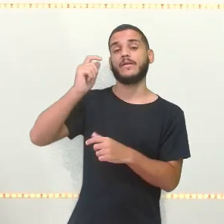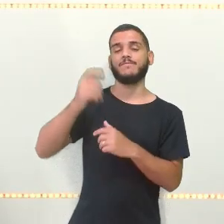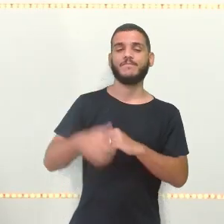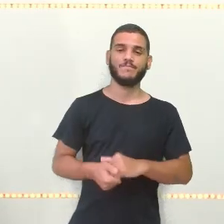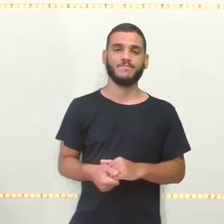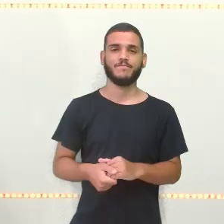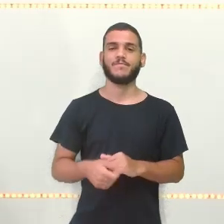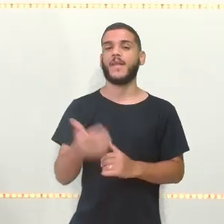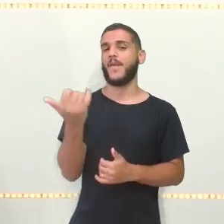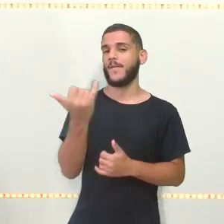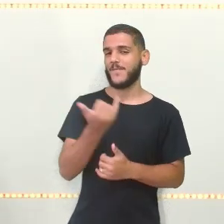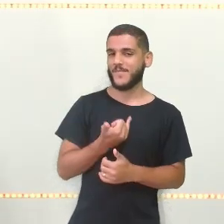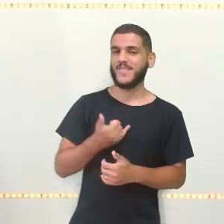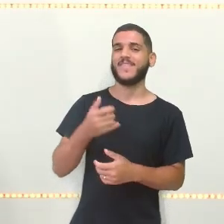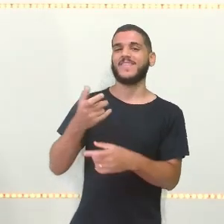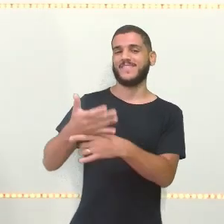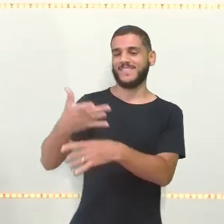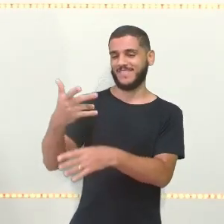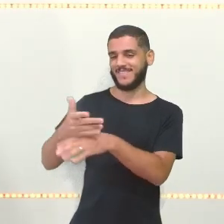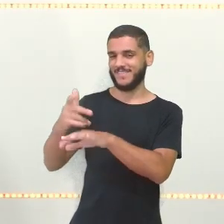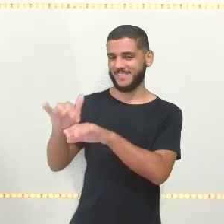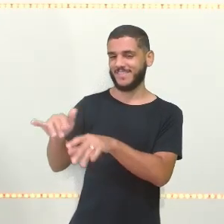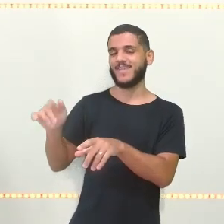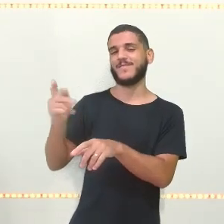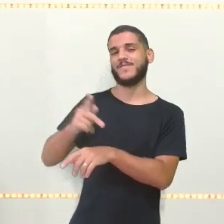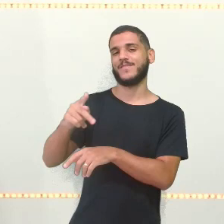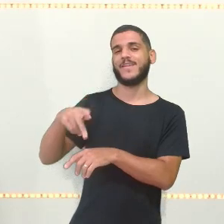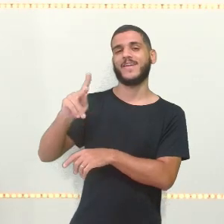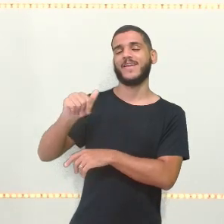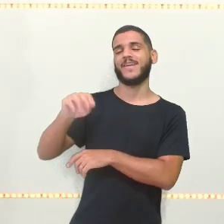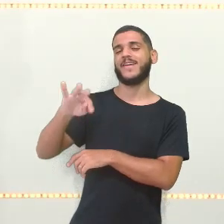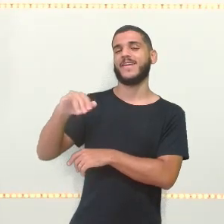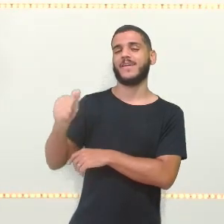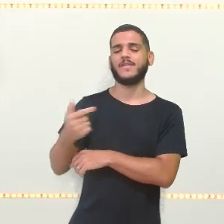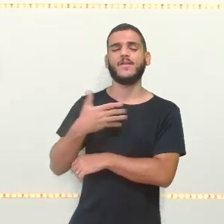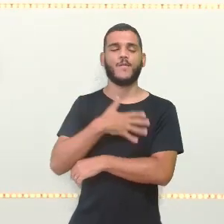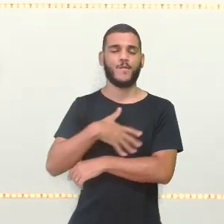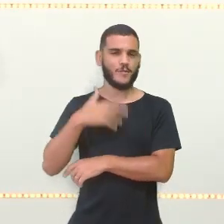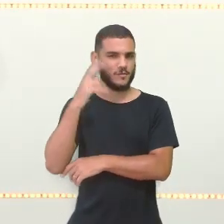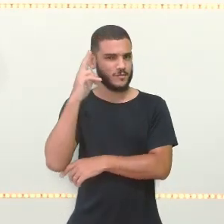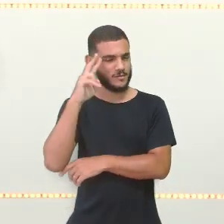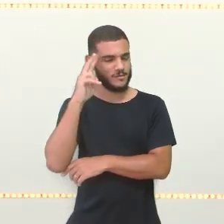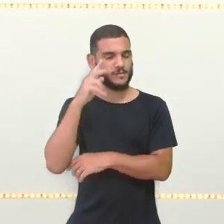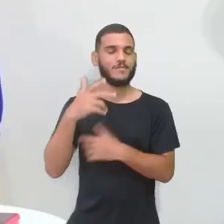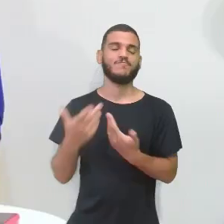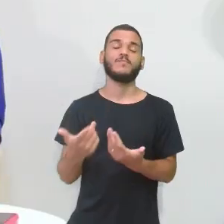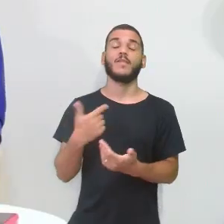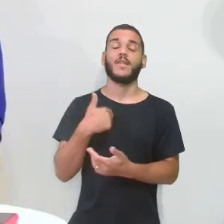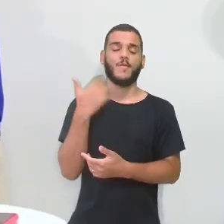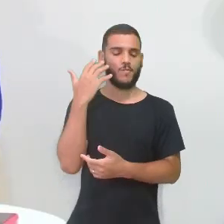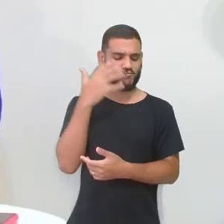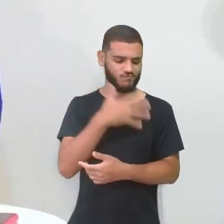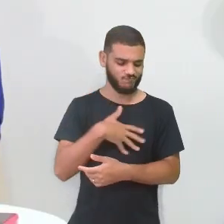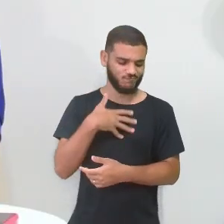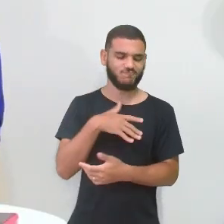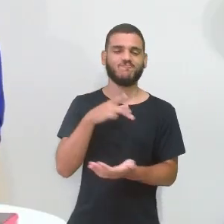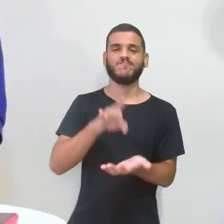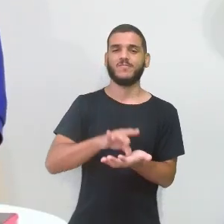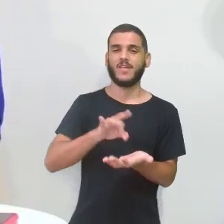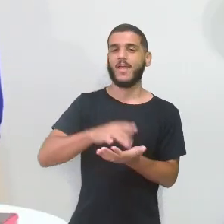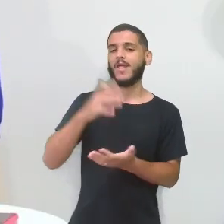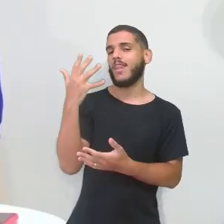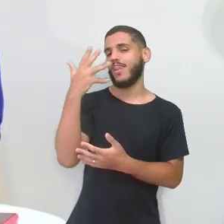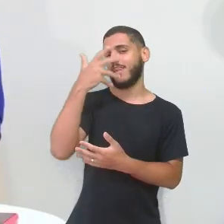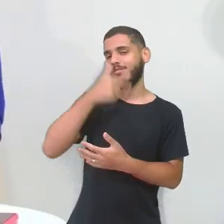aconteceu. Conta para mim aí no chat, para a professora Kátia. E aí, professora Kátia, você gostou dessa história? Gostei muito, professora Keise. Uma